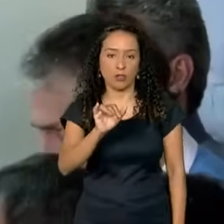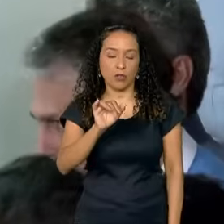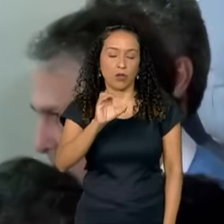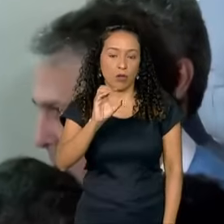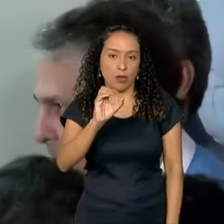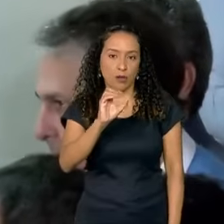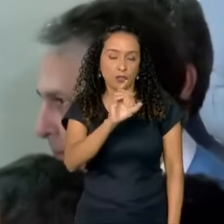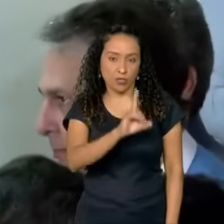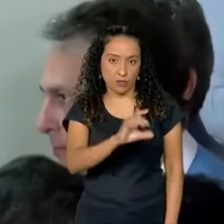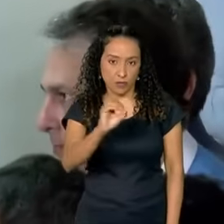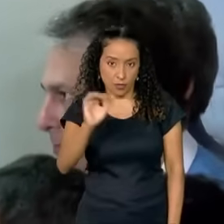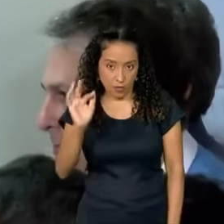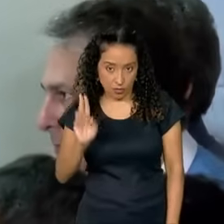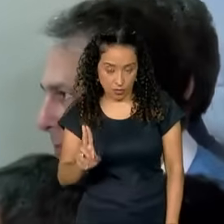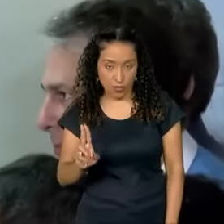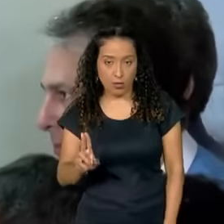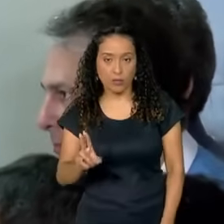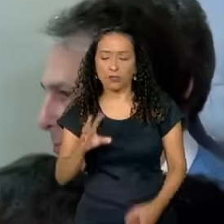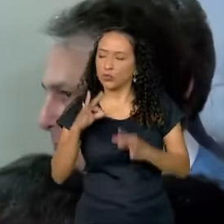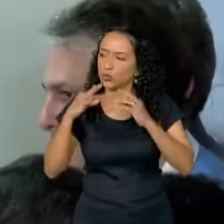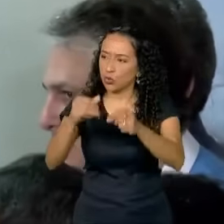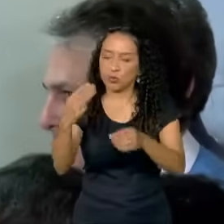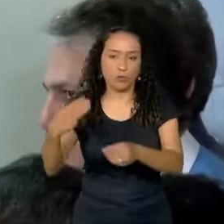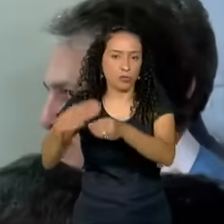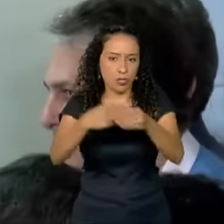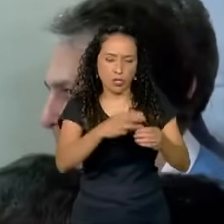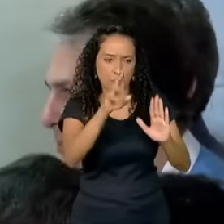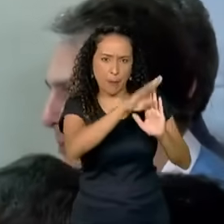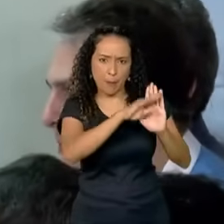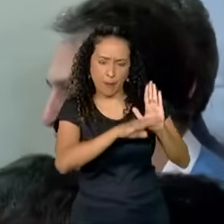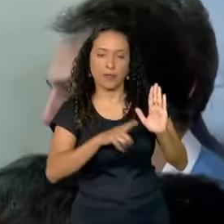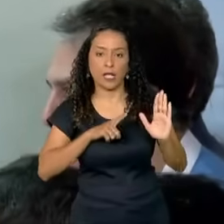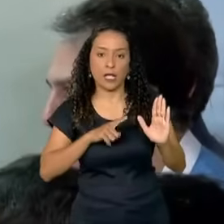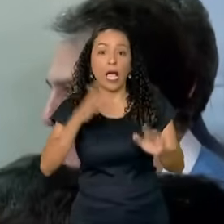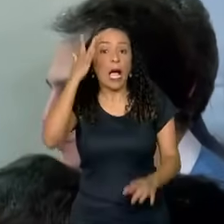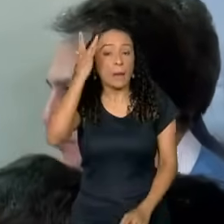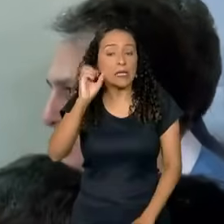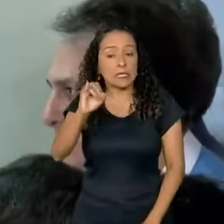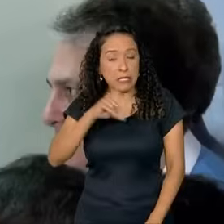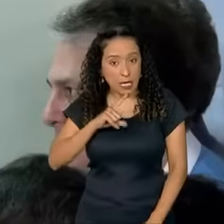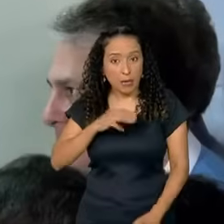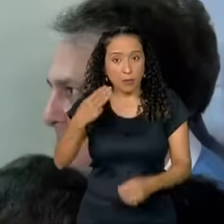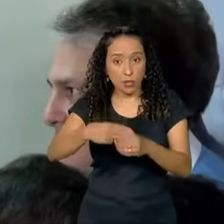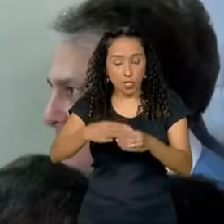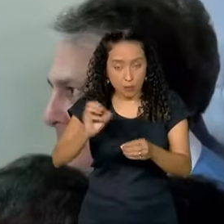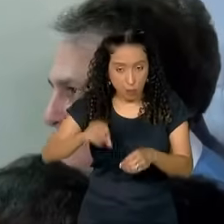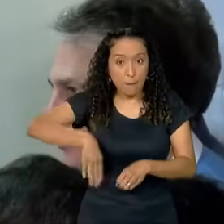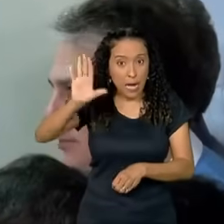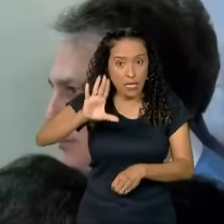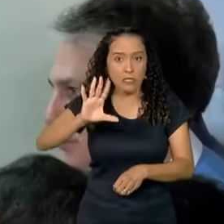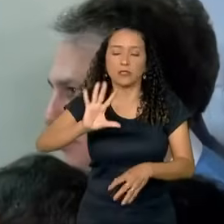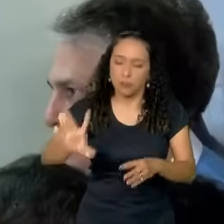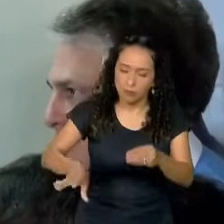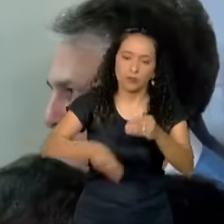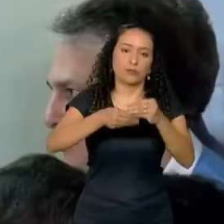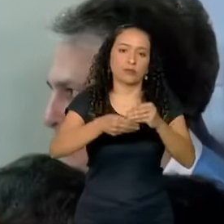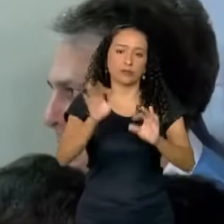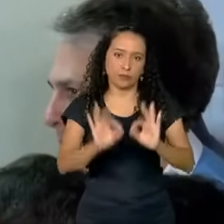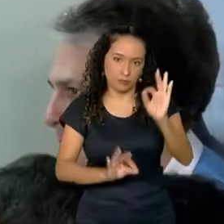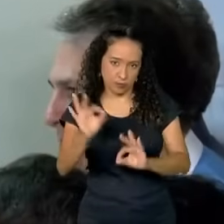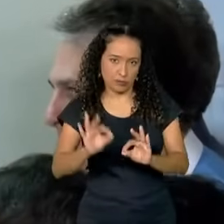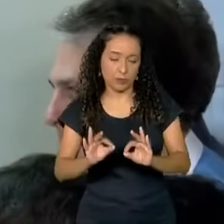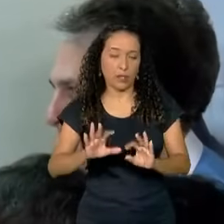Extra com a relação de todos os municípios. Tá? E amanhã, se tiver mais município, vai atualizando este anexo. E